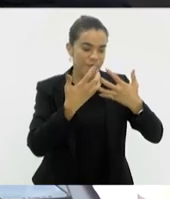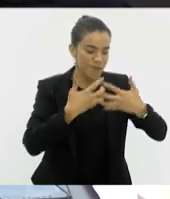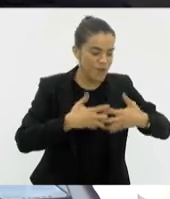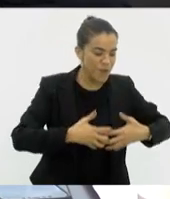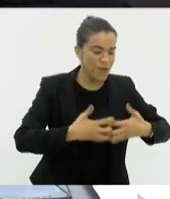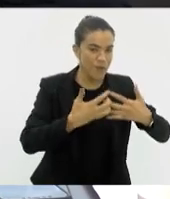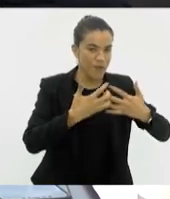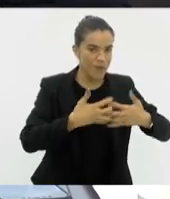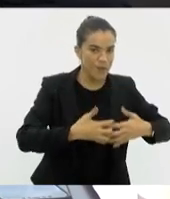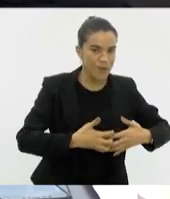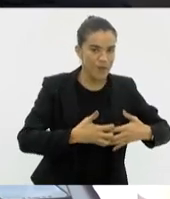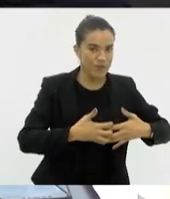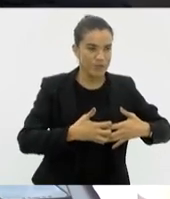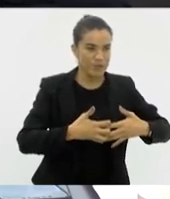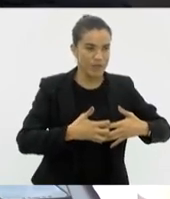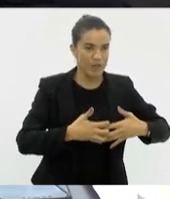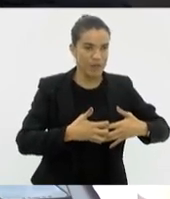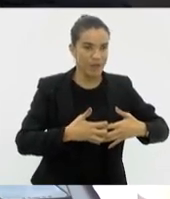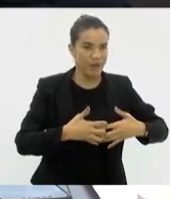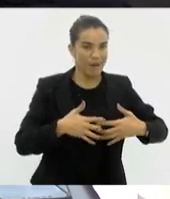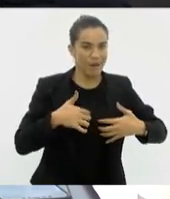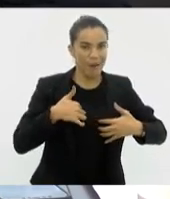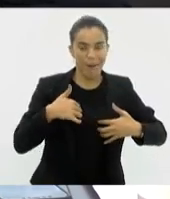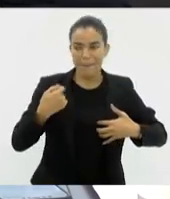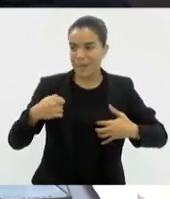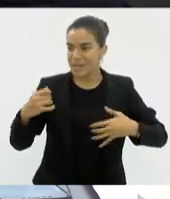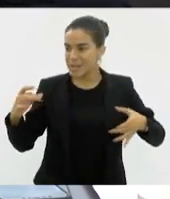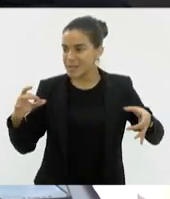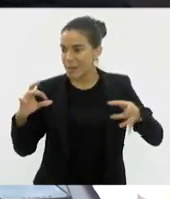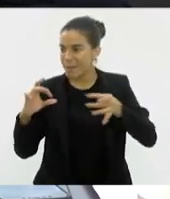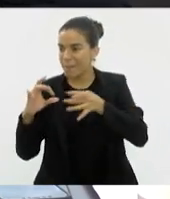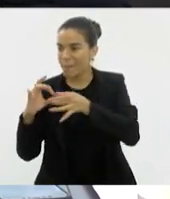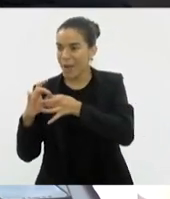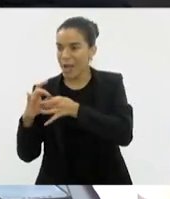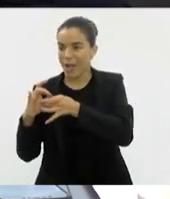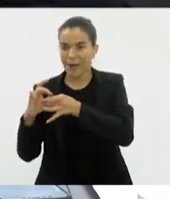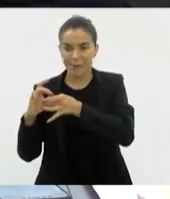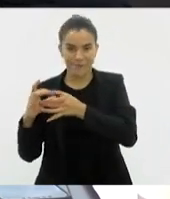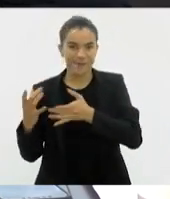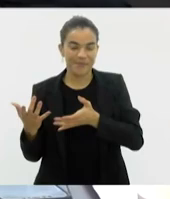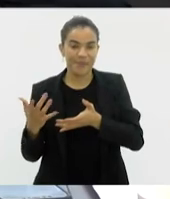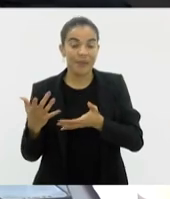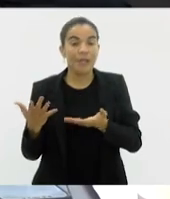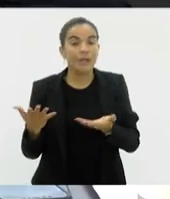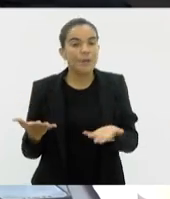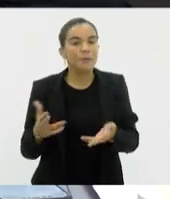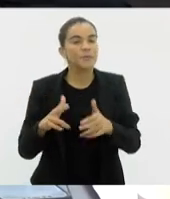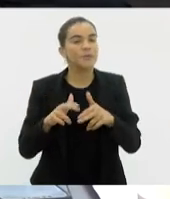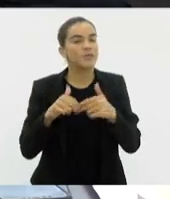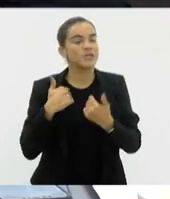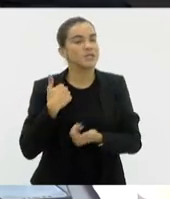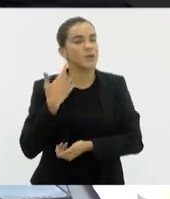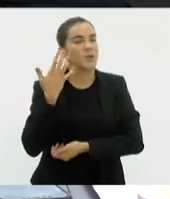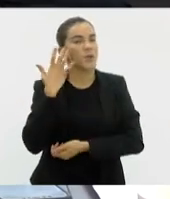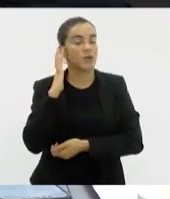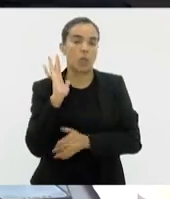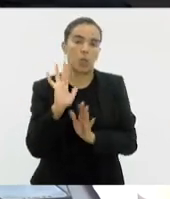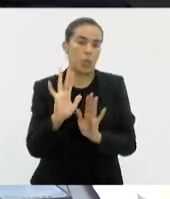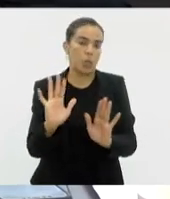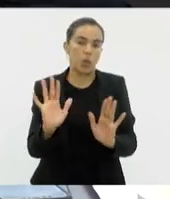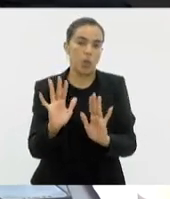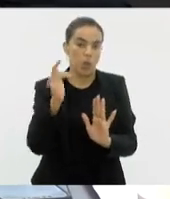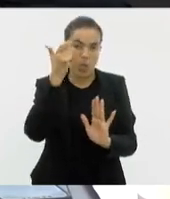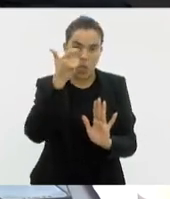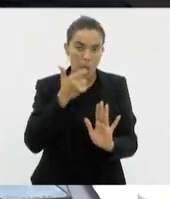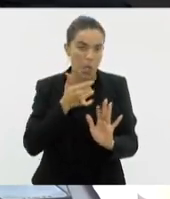de forma particular num ponto, sem estar contextualizado no restante. Por isso que eu acho, eu não estou aqui